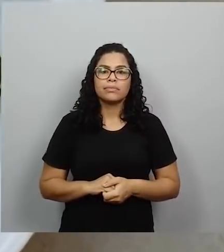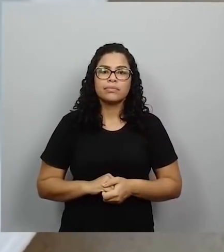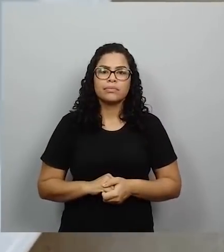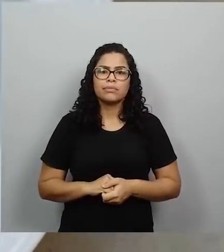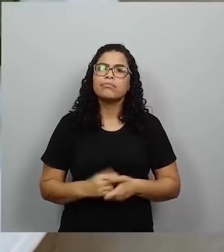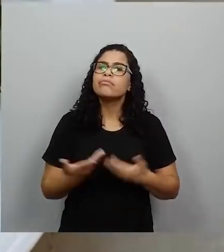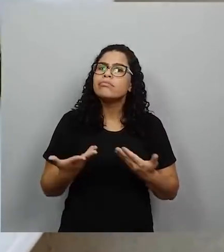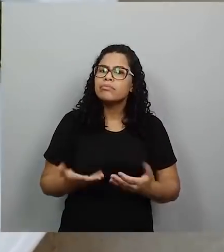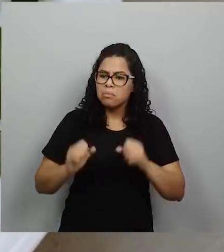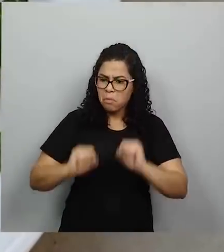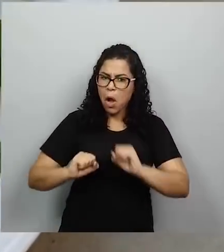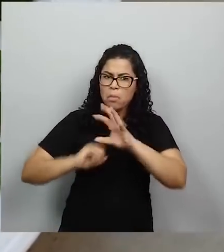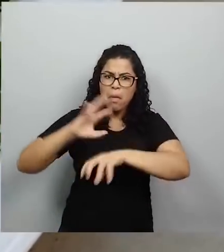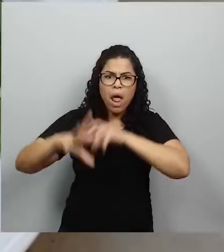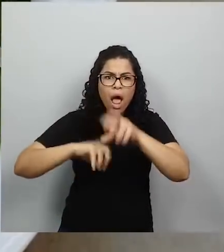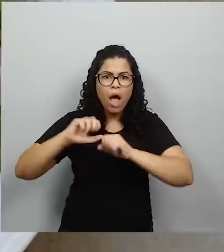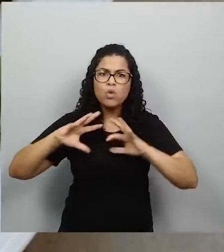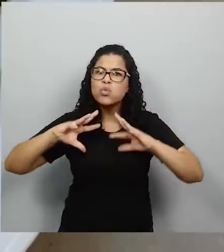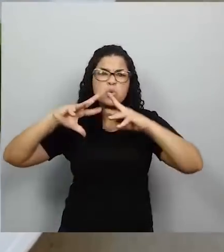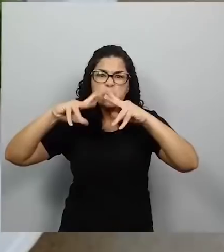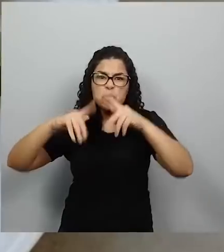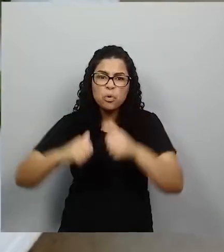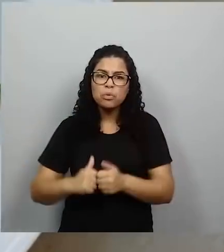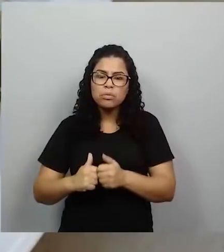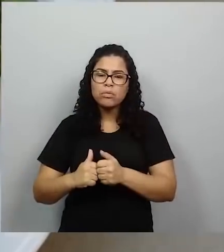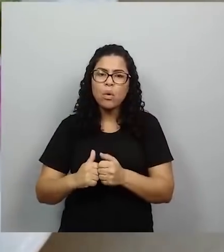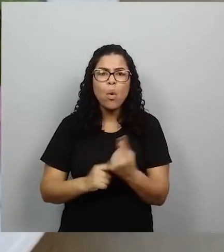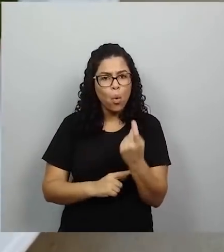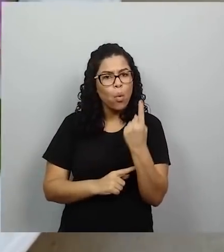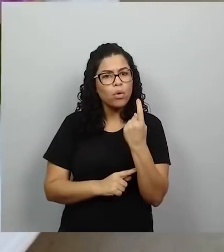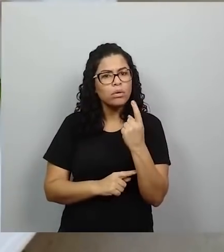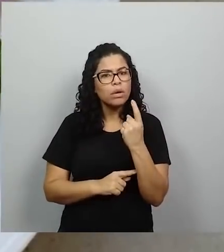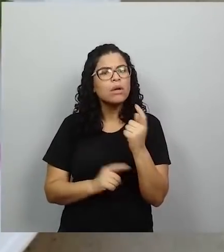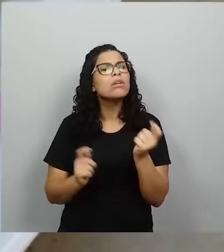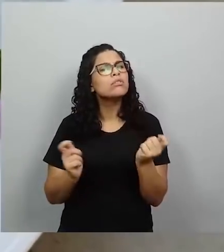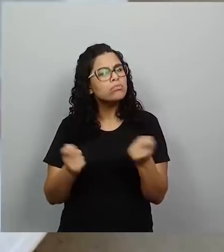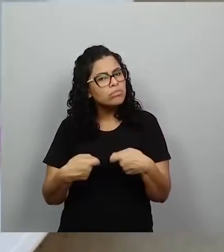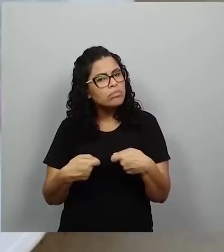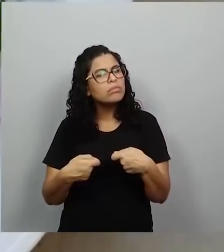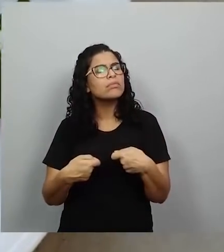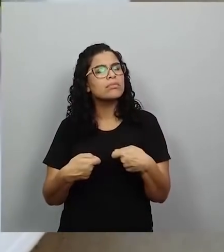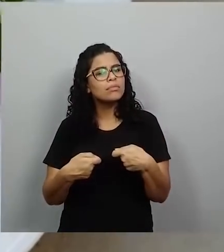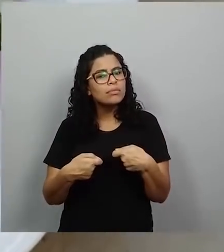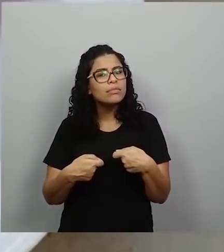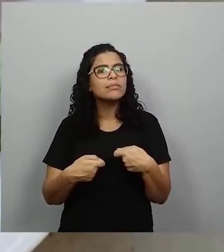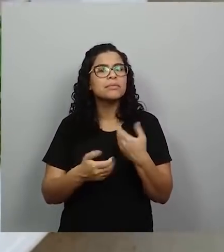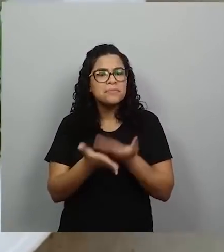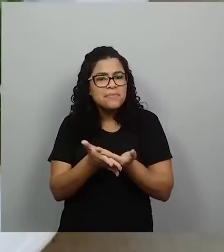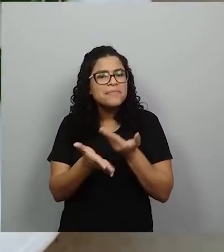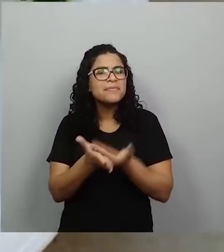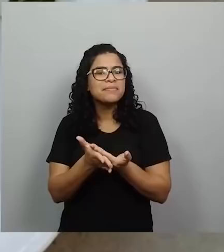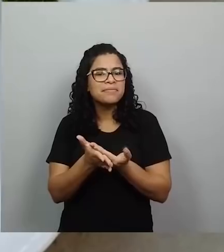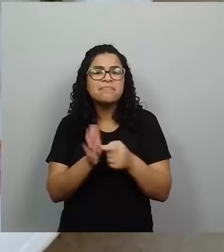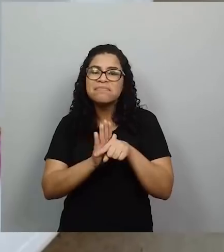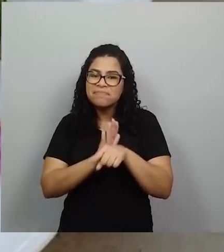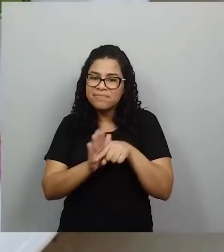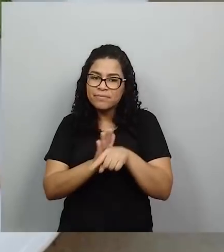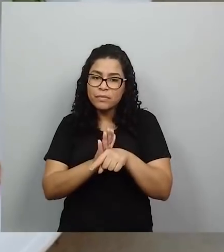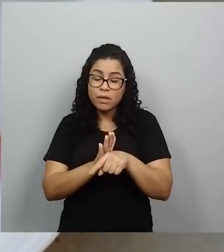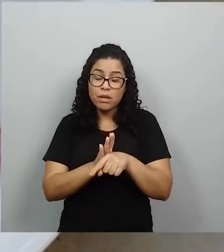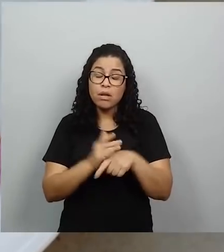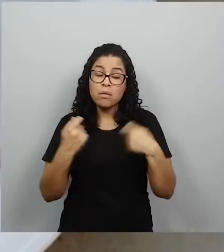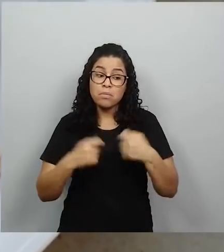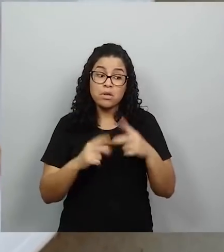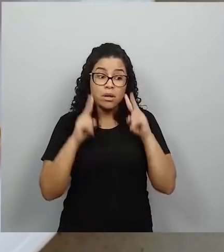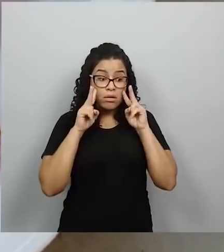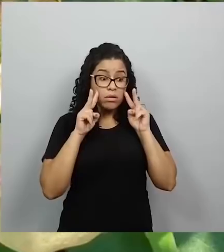muitas e muitas plantas? Será que se eu coletar apenas uma, já não é o suficiente para o nosso estudo? Temos que observar em volta também.